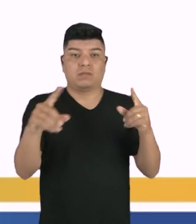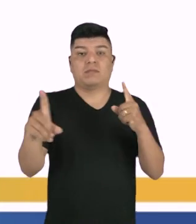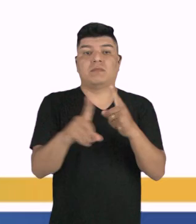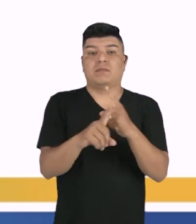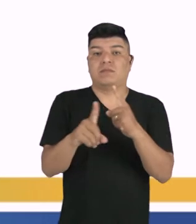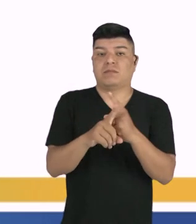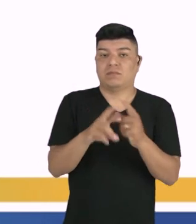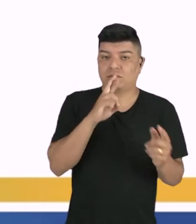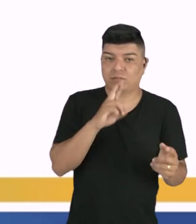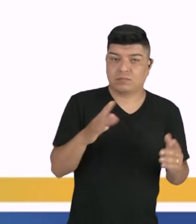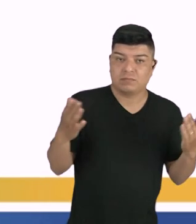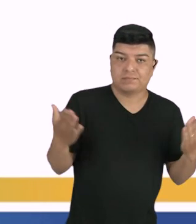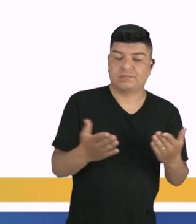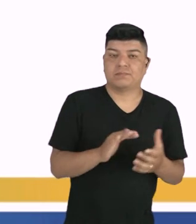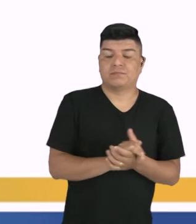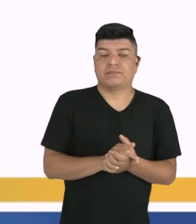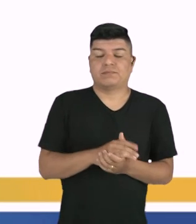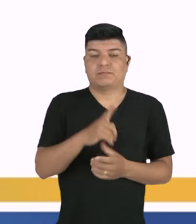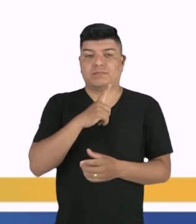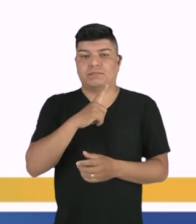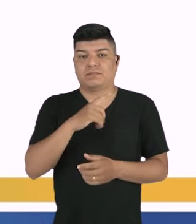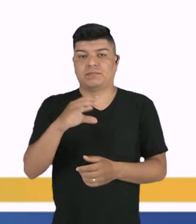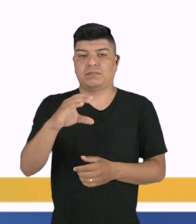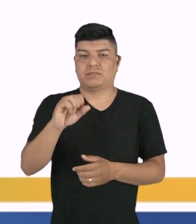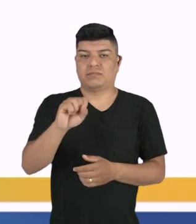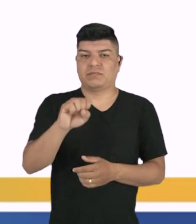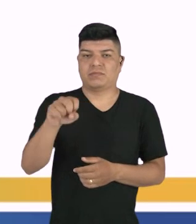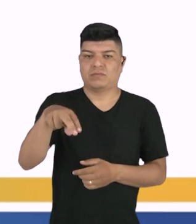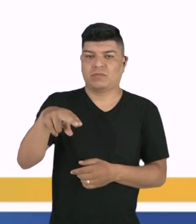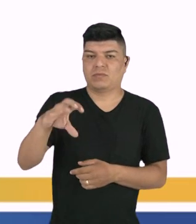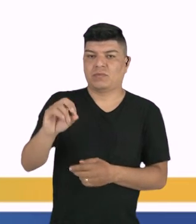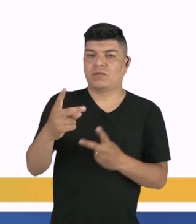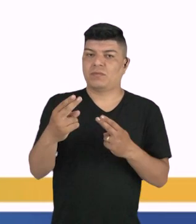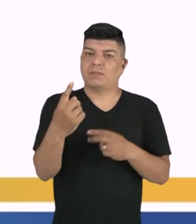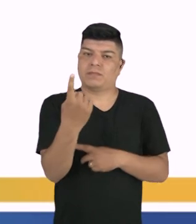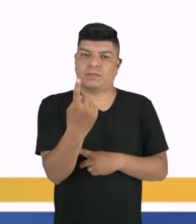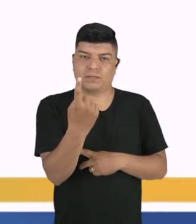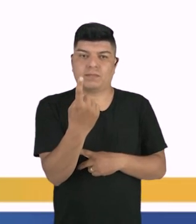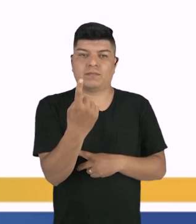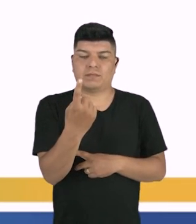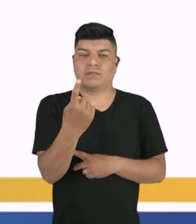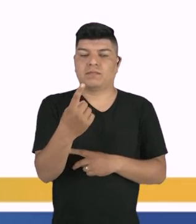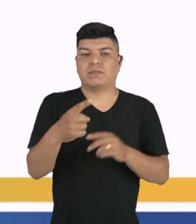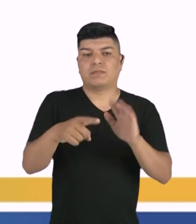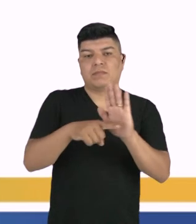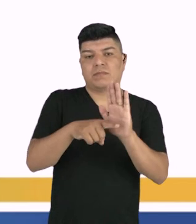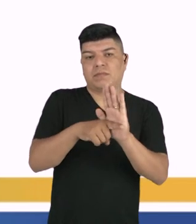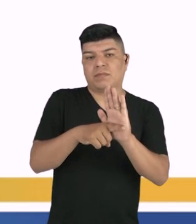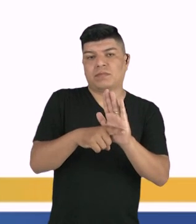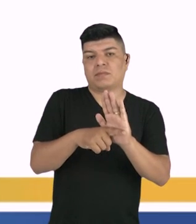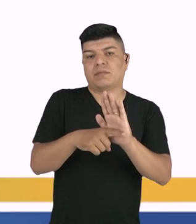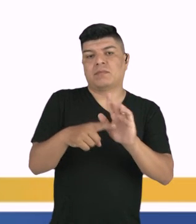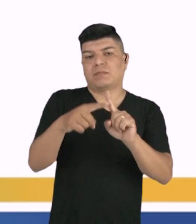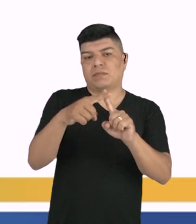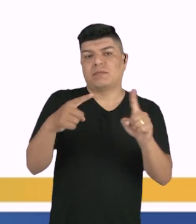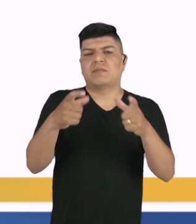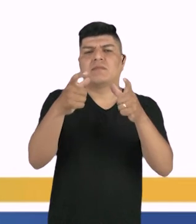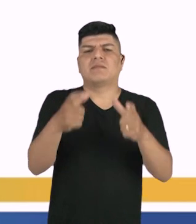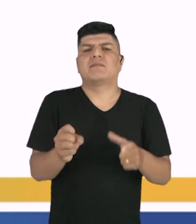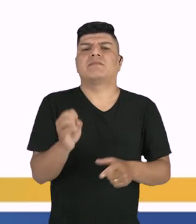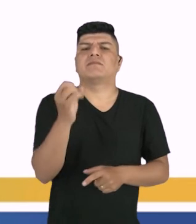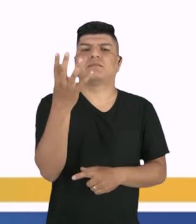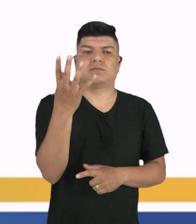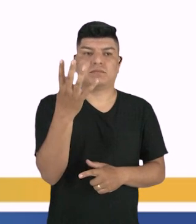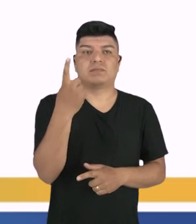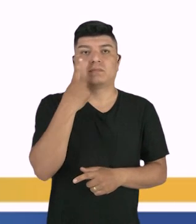encontrar a solução. Temos cosseno igual a 1 e cosseno igual a menos meio. Onde isso ocorre?